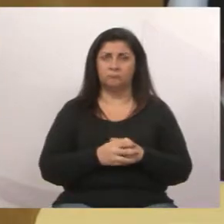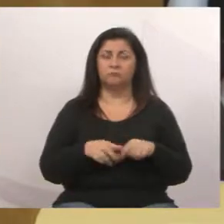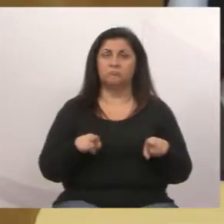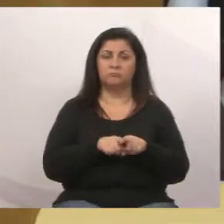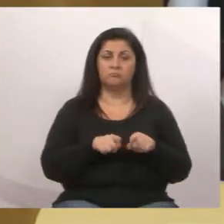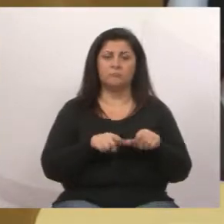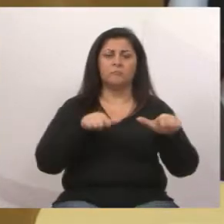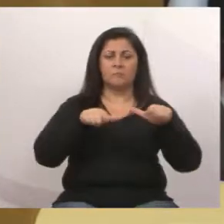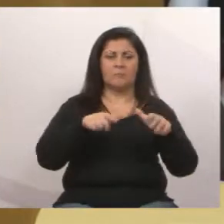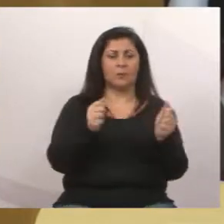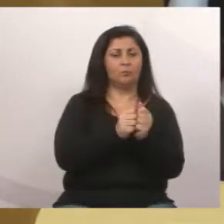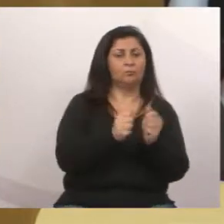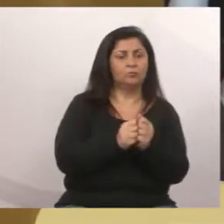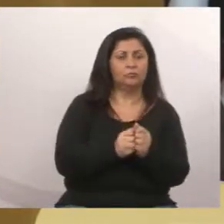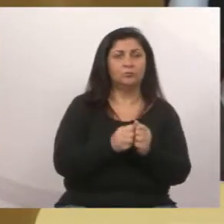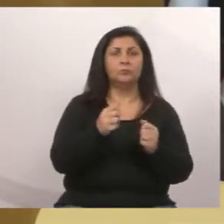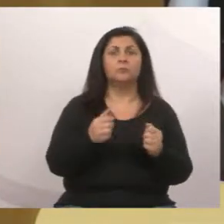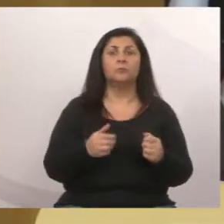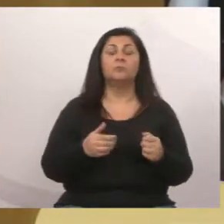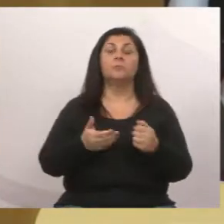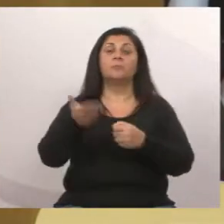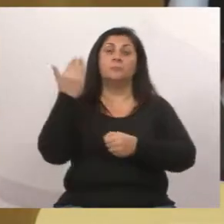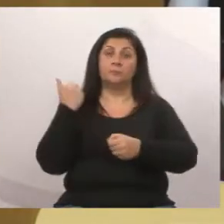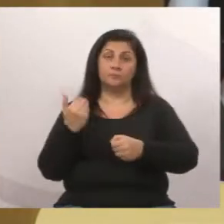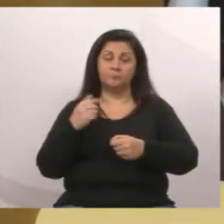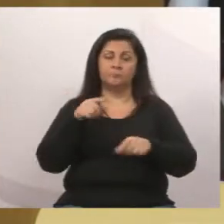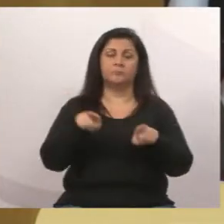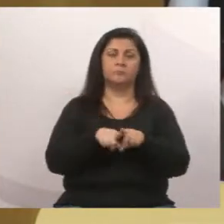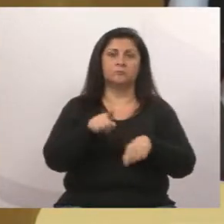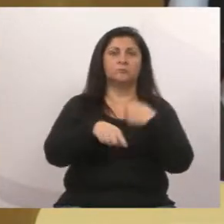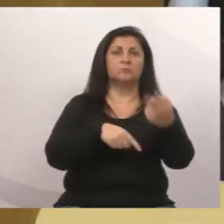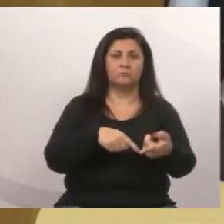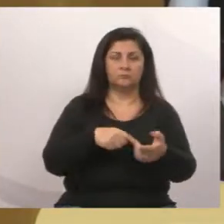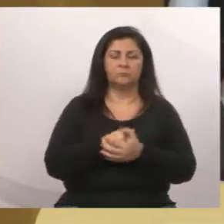e posterior aos atos administrativos.